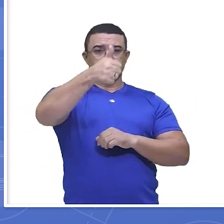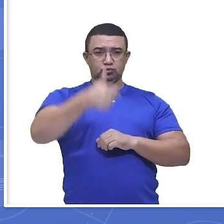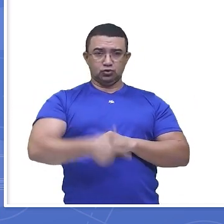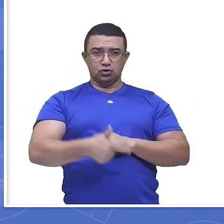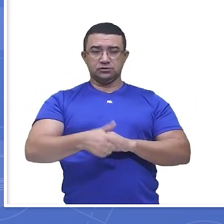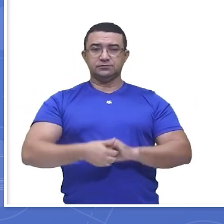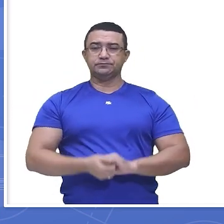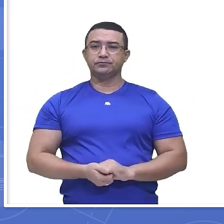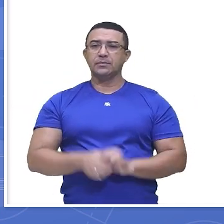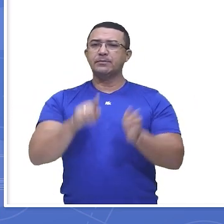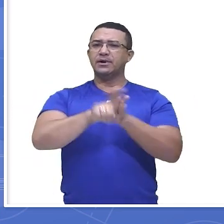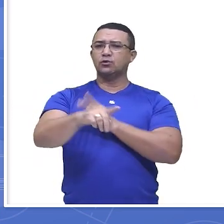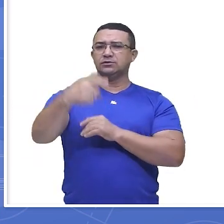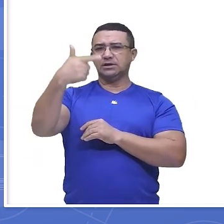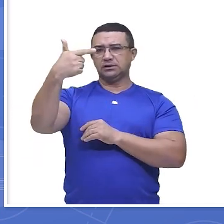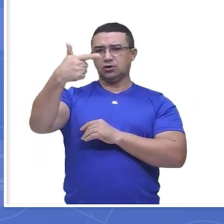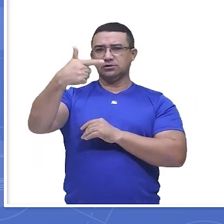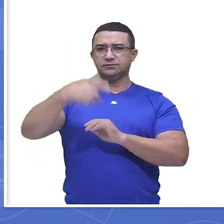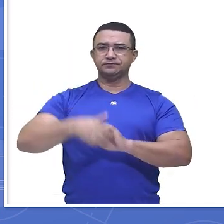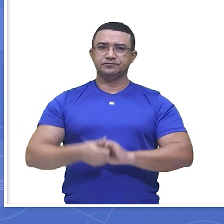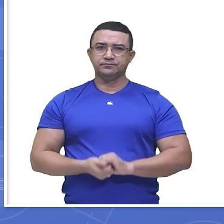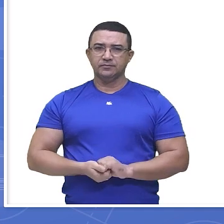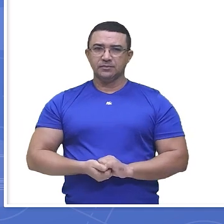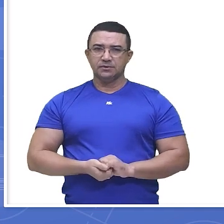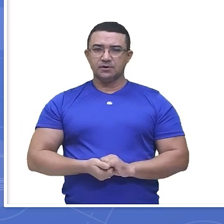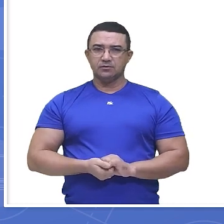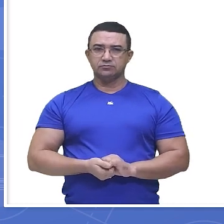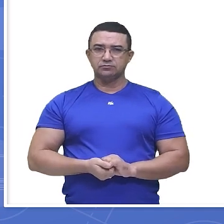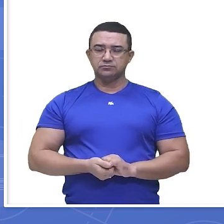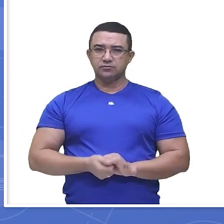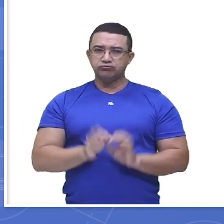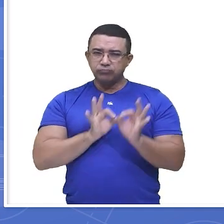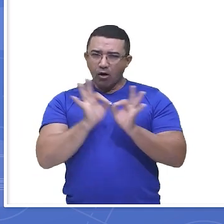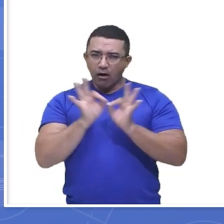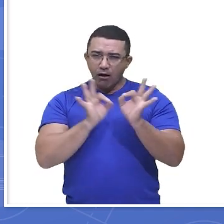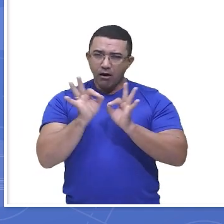questão? Na segunda questão, nós temos: